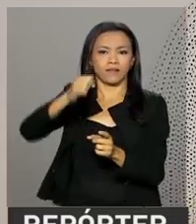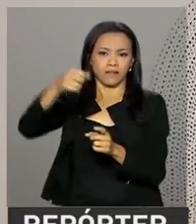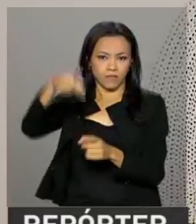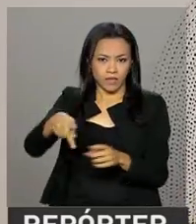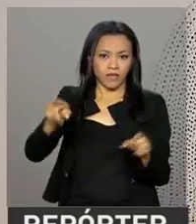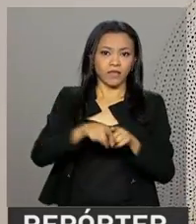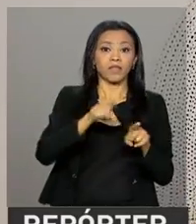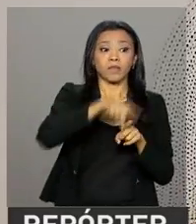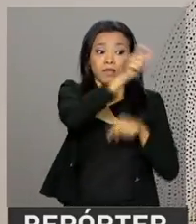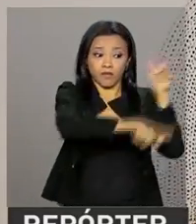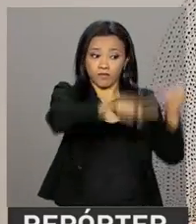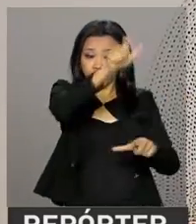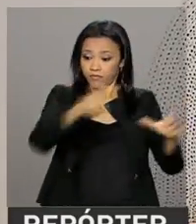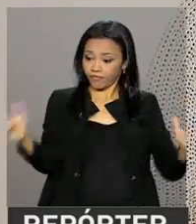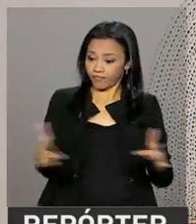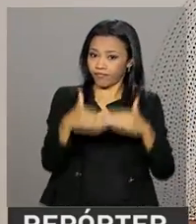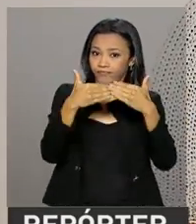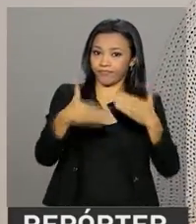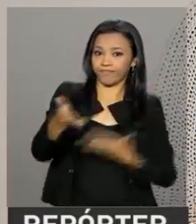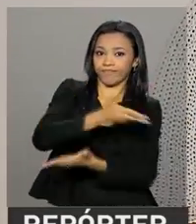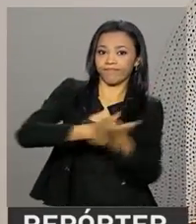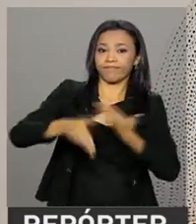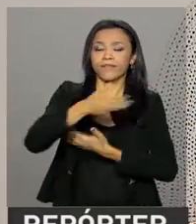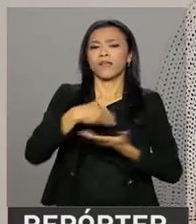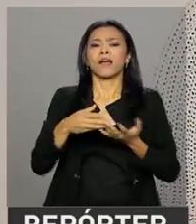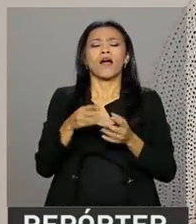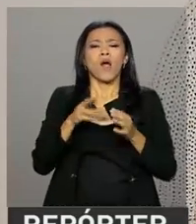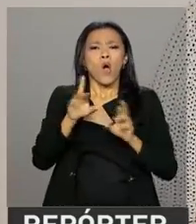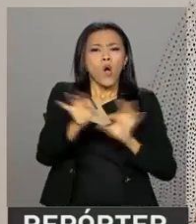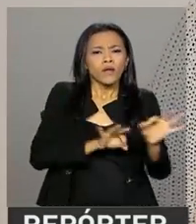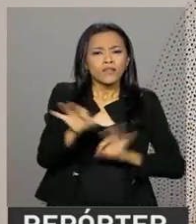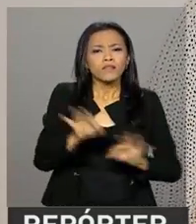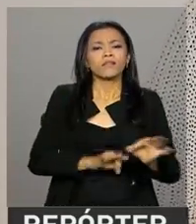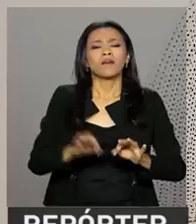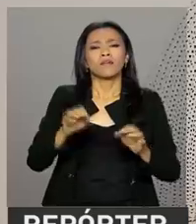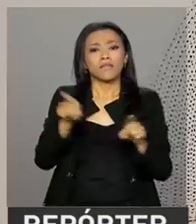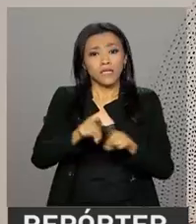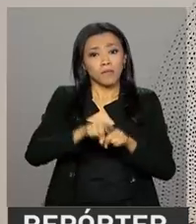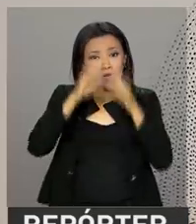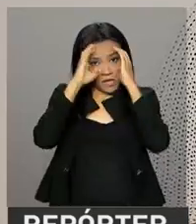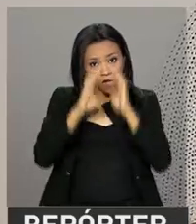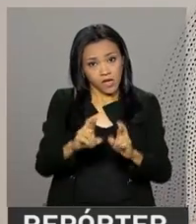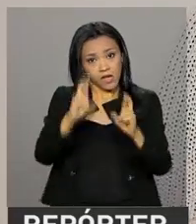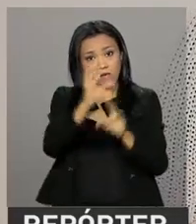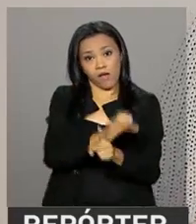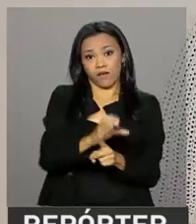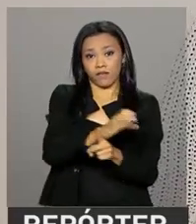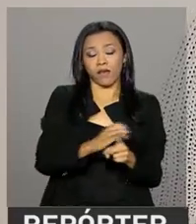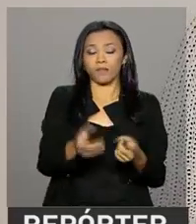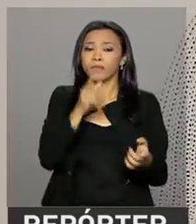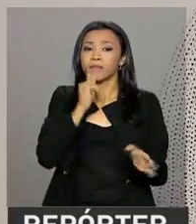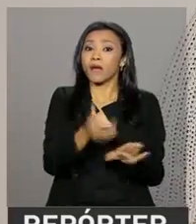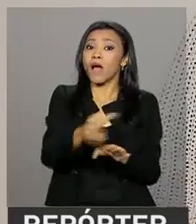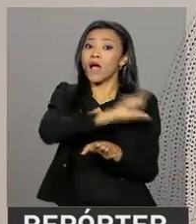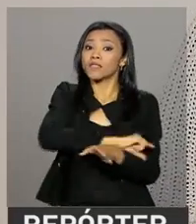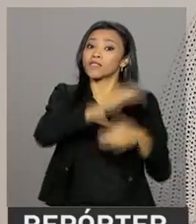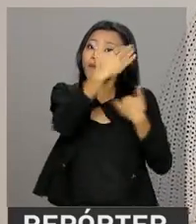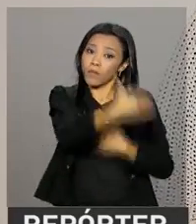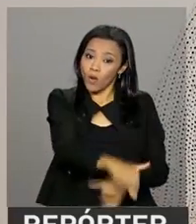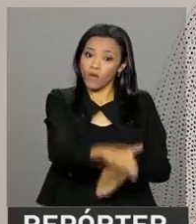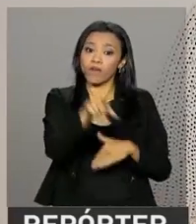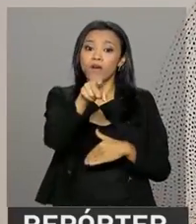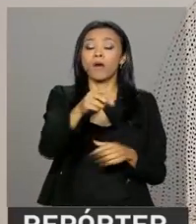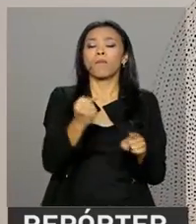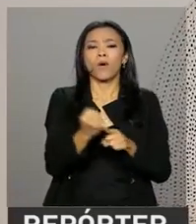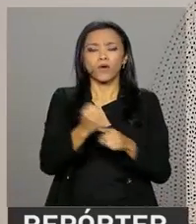ajuda na organização e no cumprimento de prazos por exemplo antes da prova o candidato pode visualizar